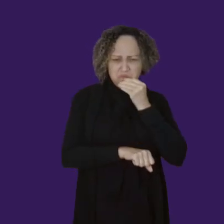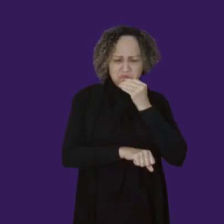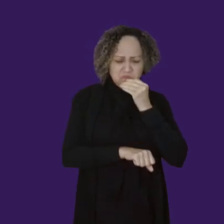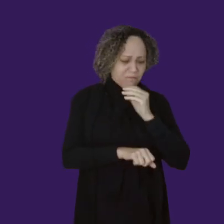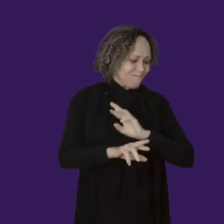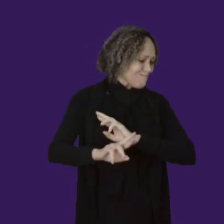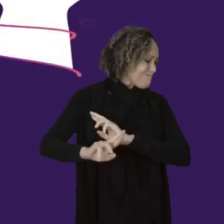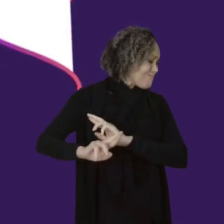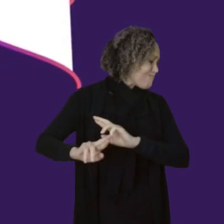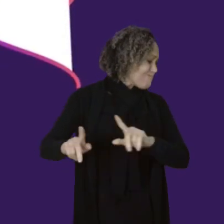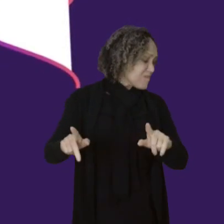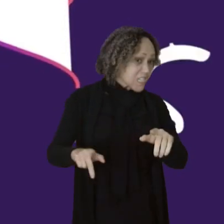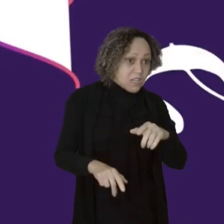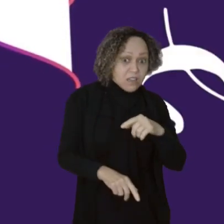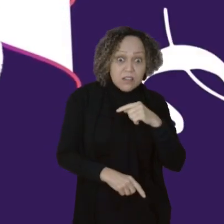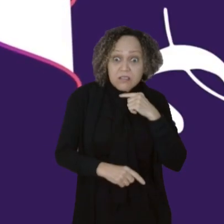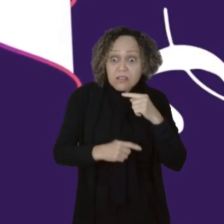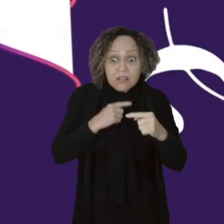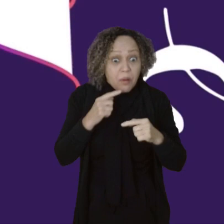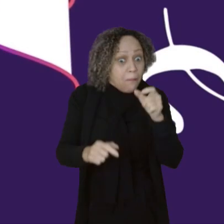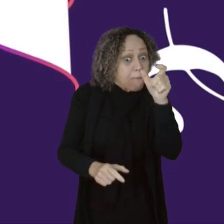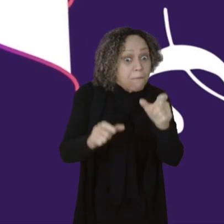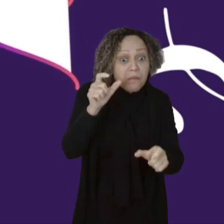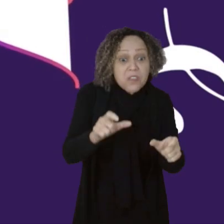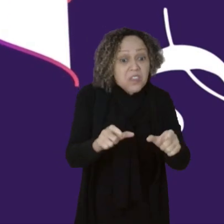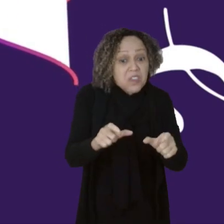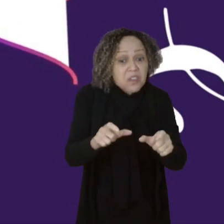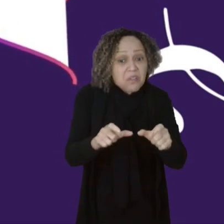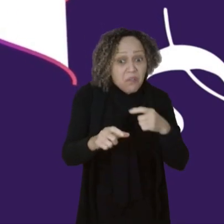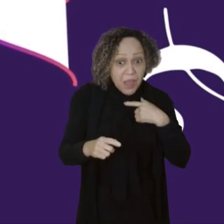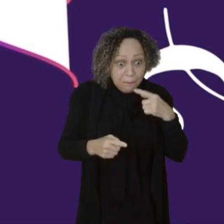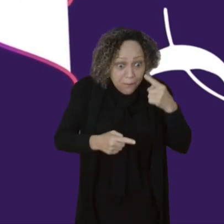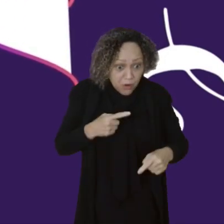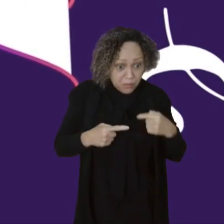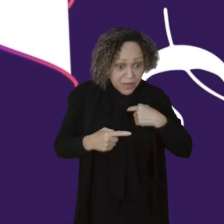Ninguém vai me impedir de cantar e lutar.